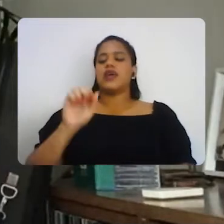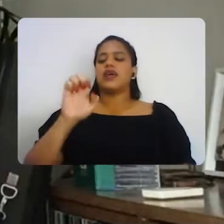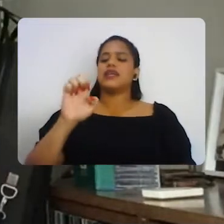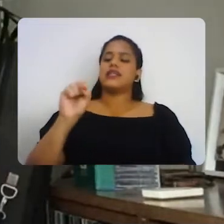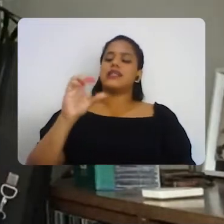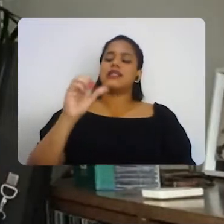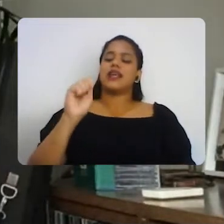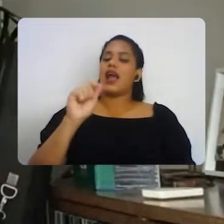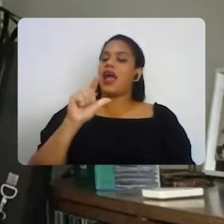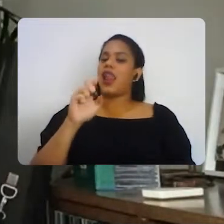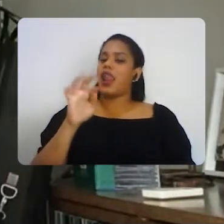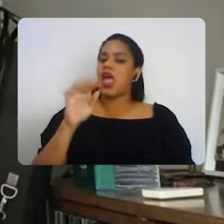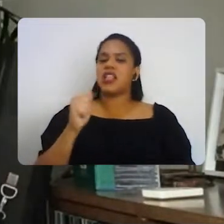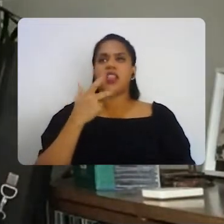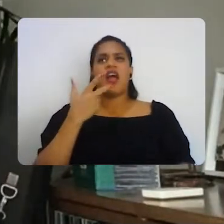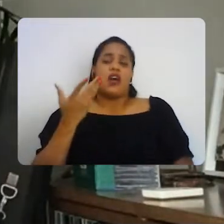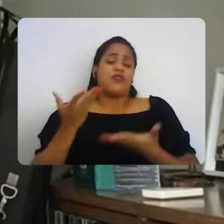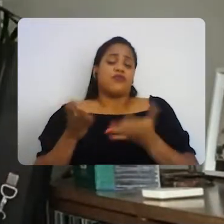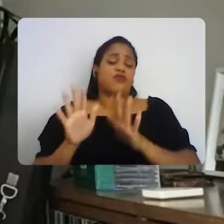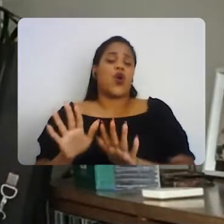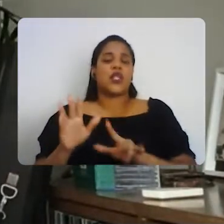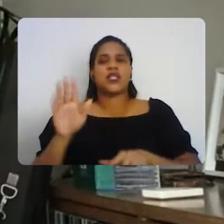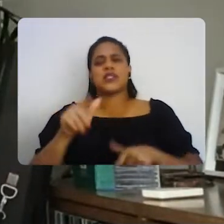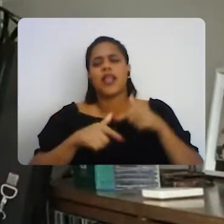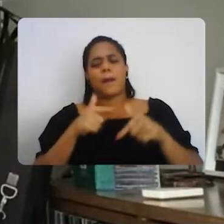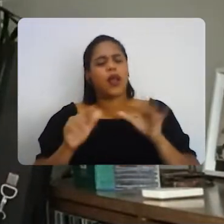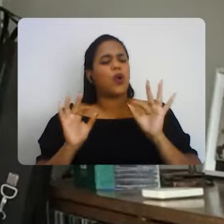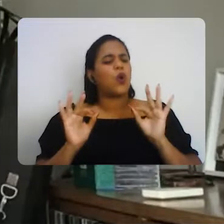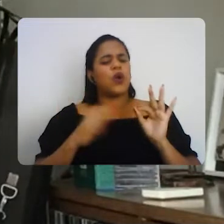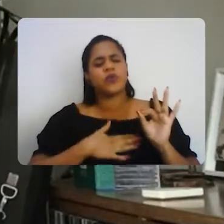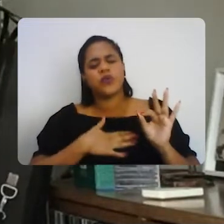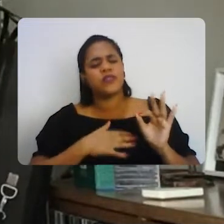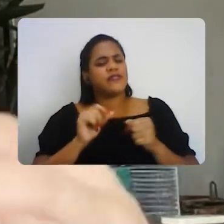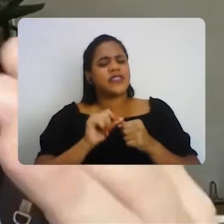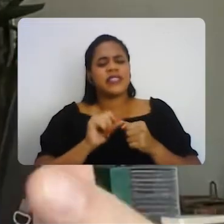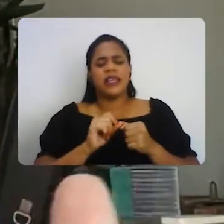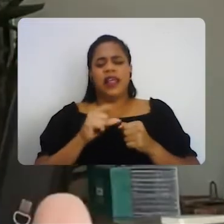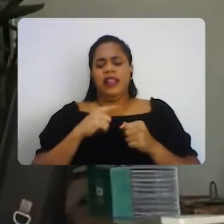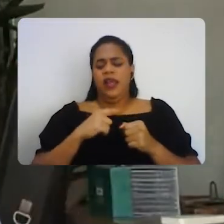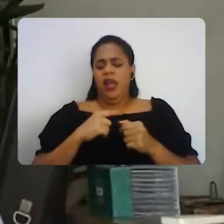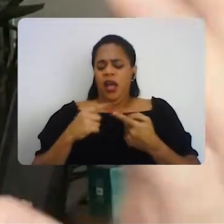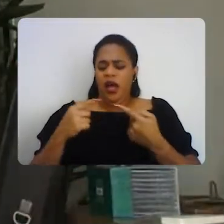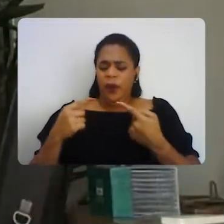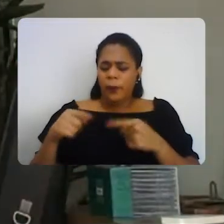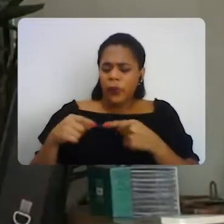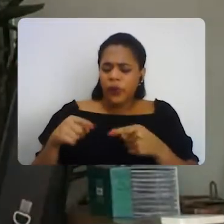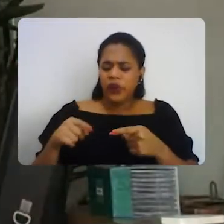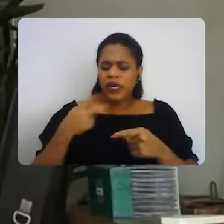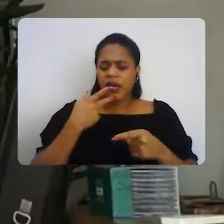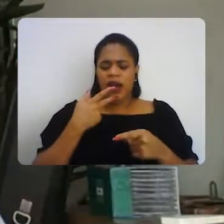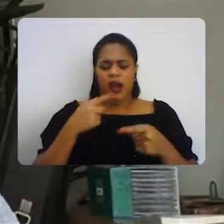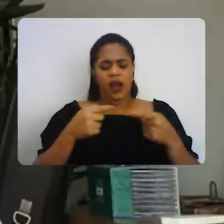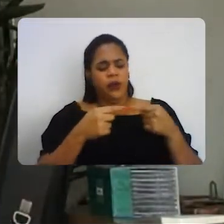escaleta. Então, foi isso, foi um trabalho muito bacana de fazer, que teve essa parte das